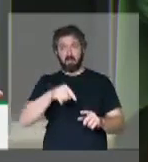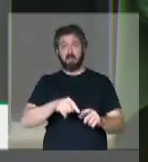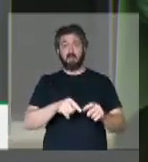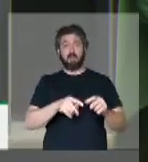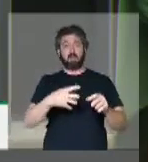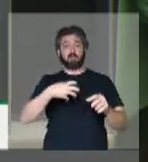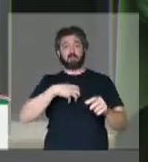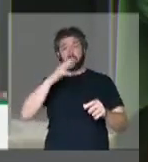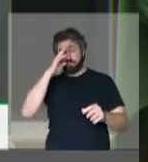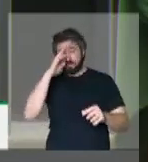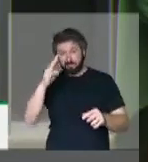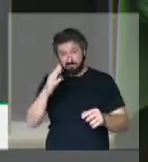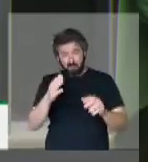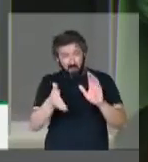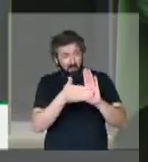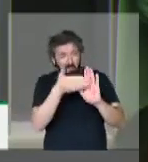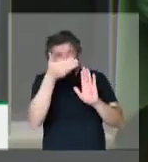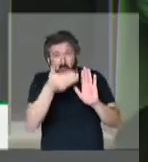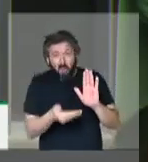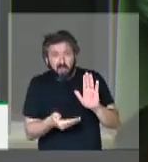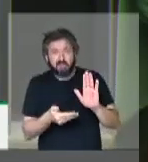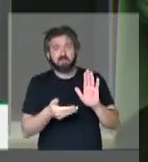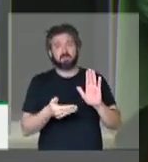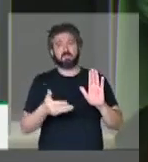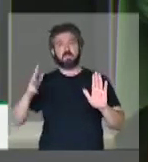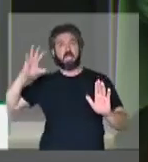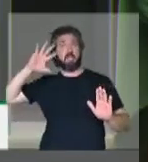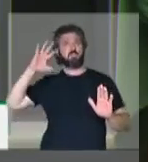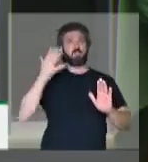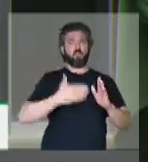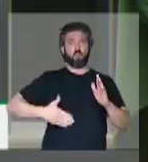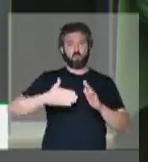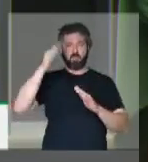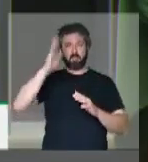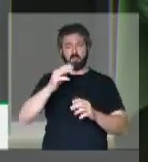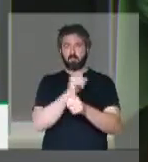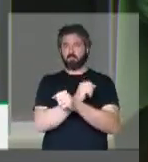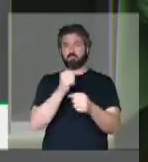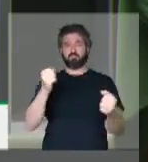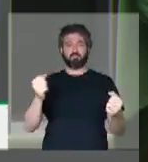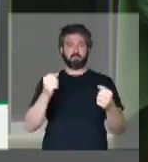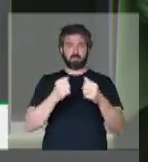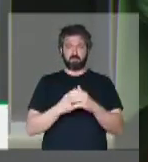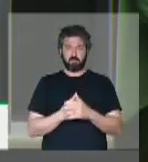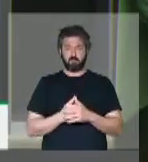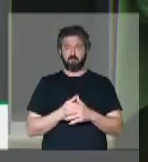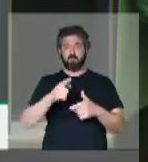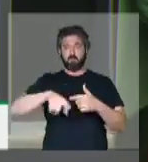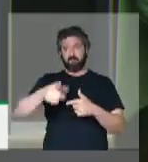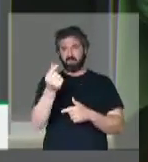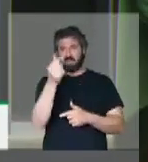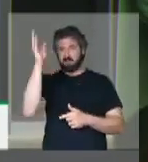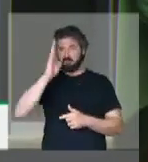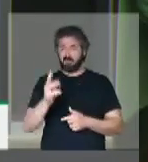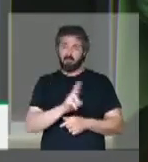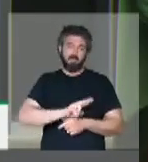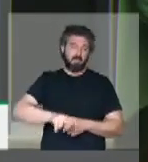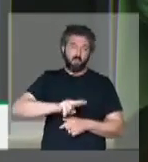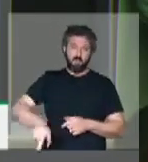da forma principalmente que foi proposta, a grande solução para os problemas fiscais do